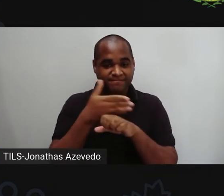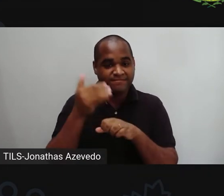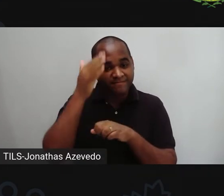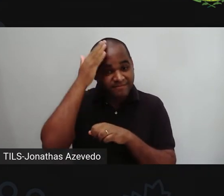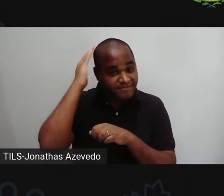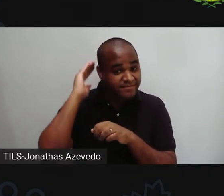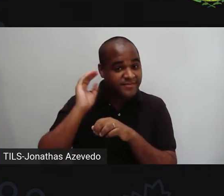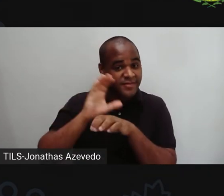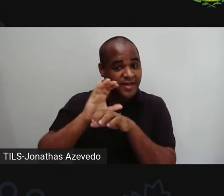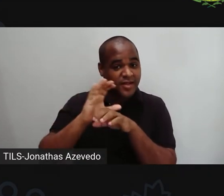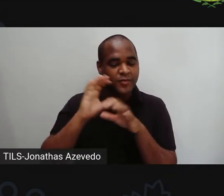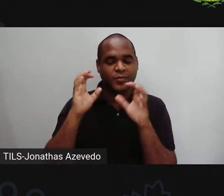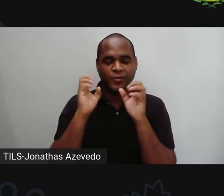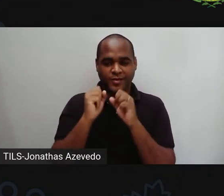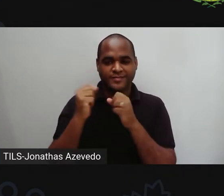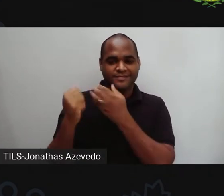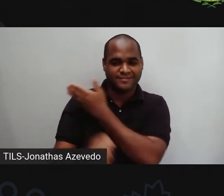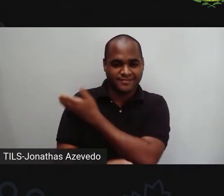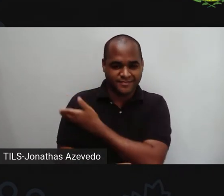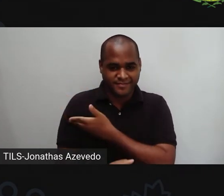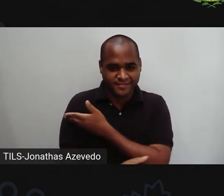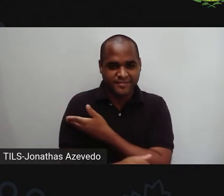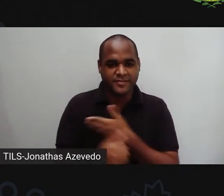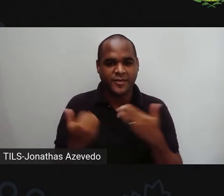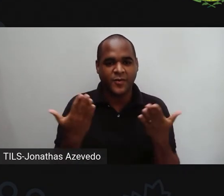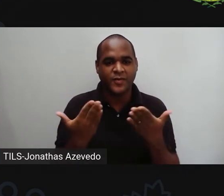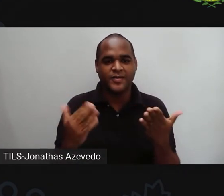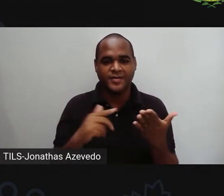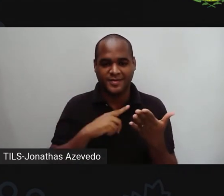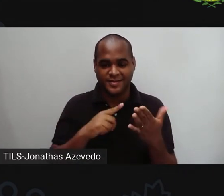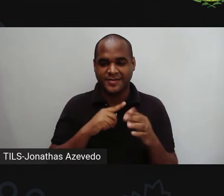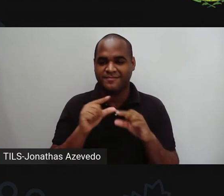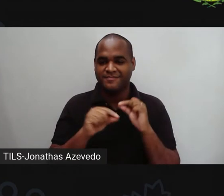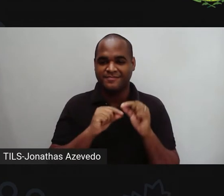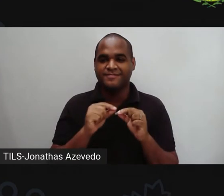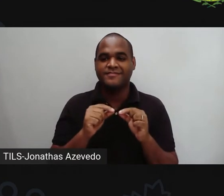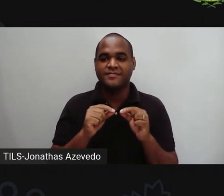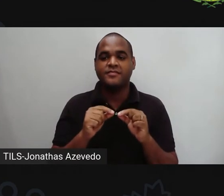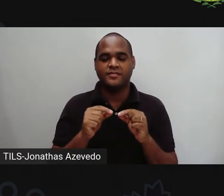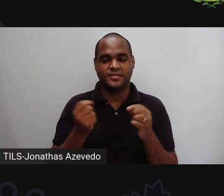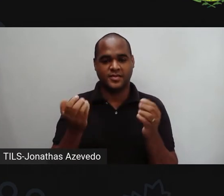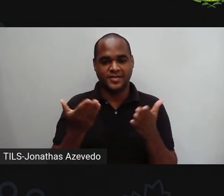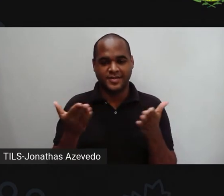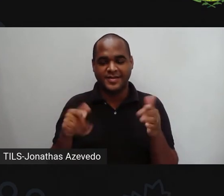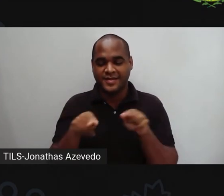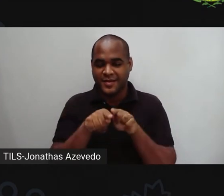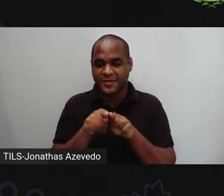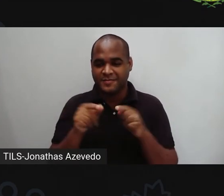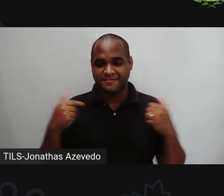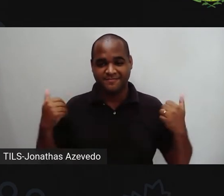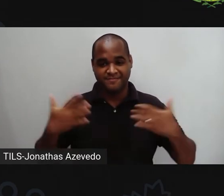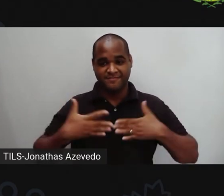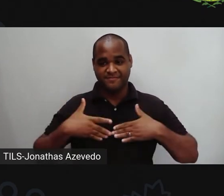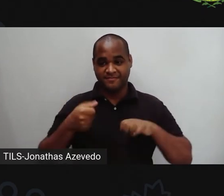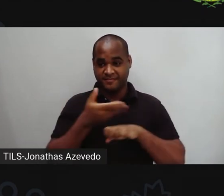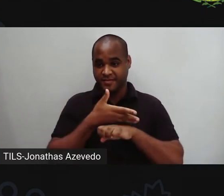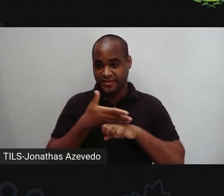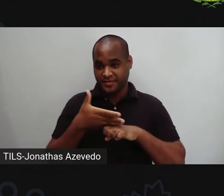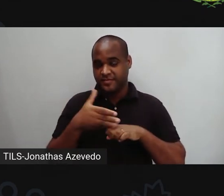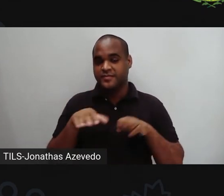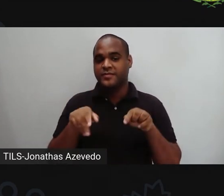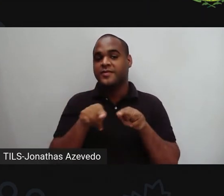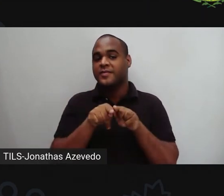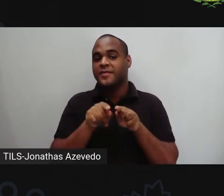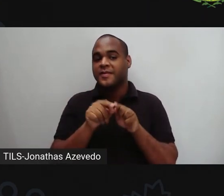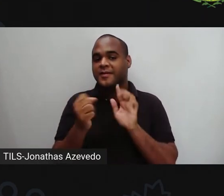escuro, um pouquinho abaixo do ombro e hoje eles estão parcialmente presos. Estou vestindo um jaleco branco. Aqui atrás de mim tem a logo